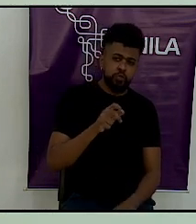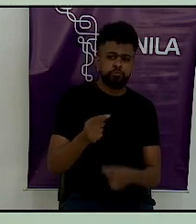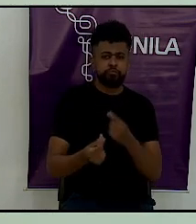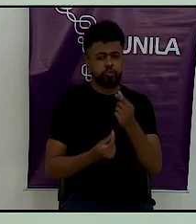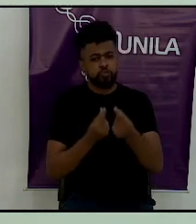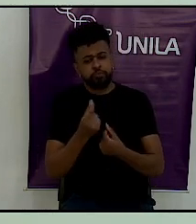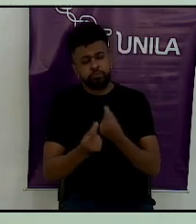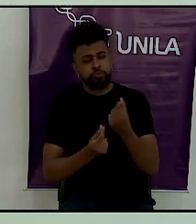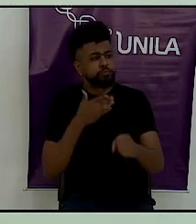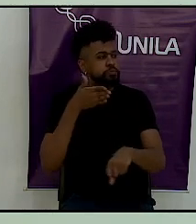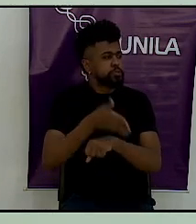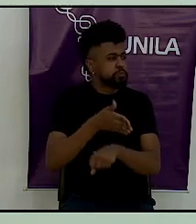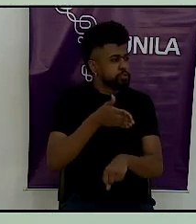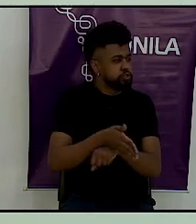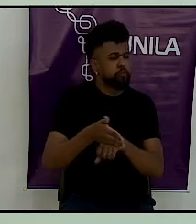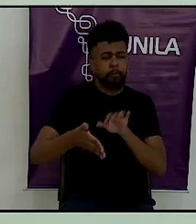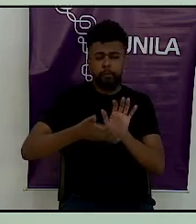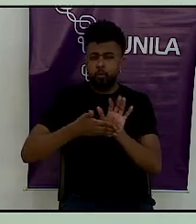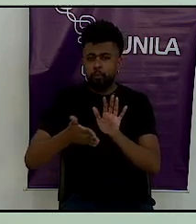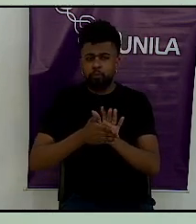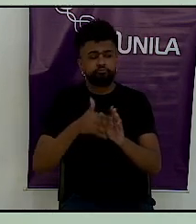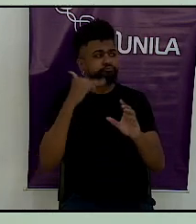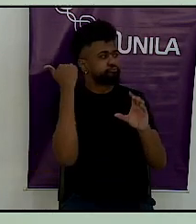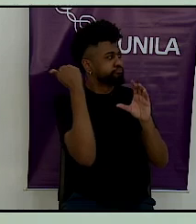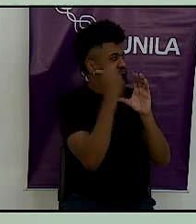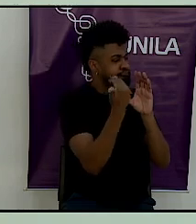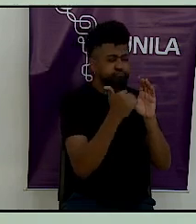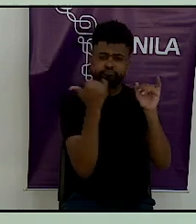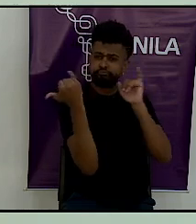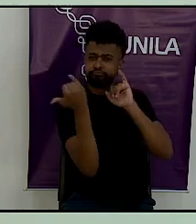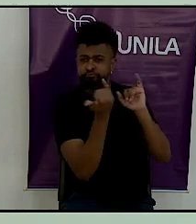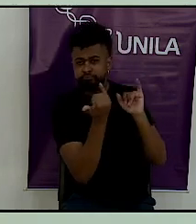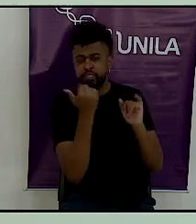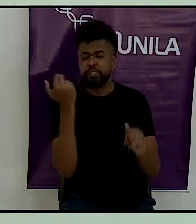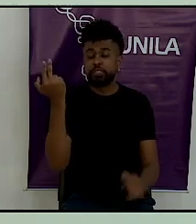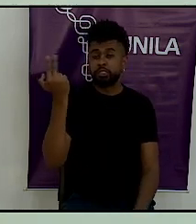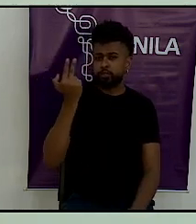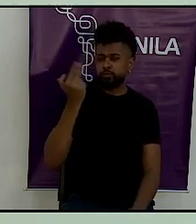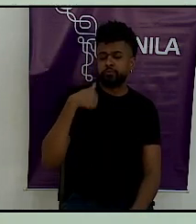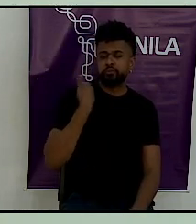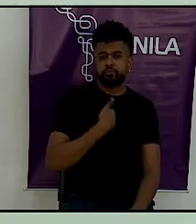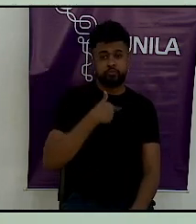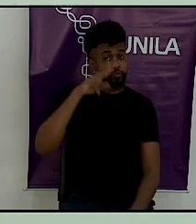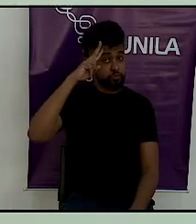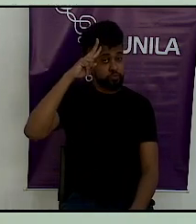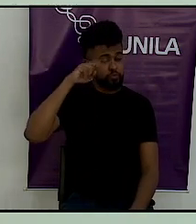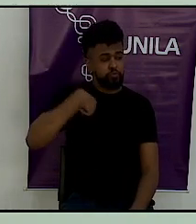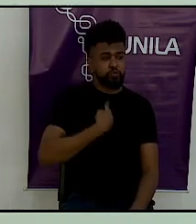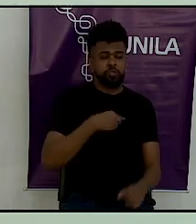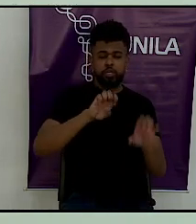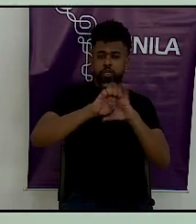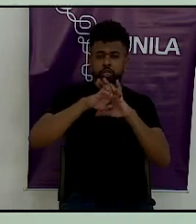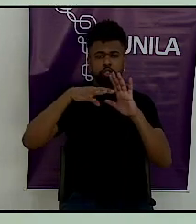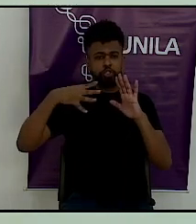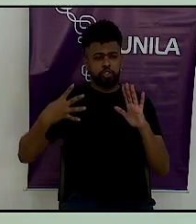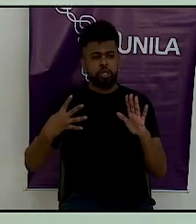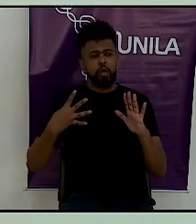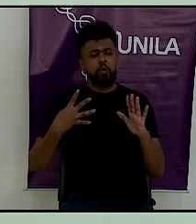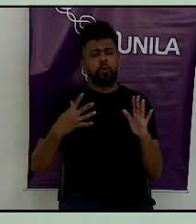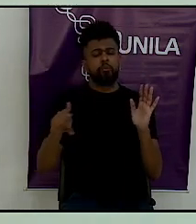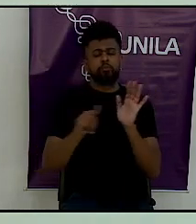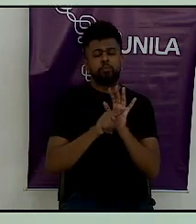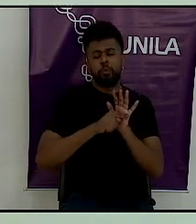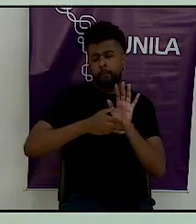orçamento participativo. As propostas foram enviadas. Na segunda, nós publicamos o edital com